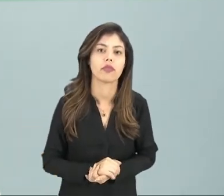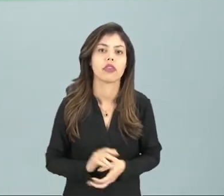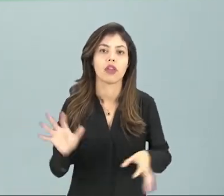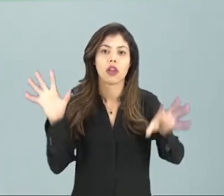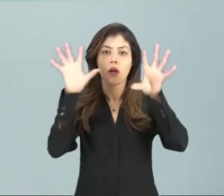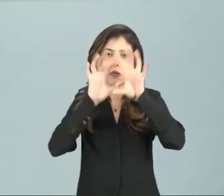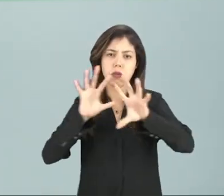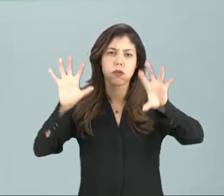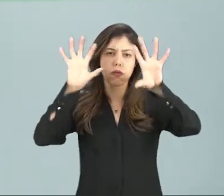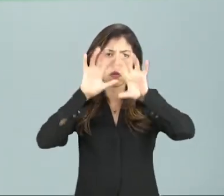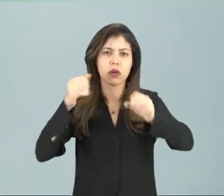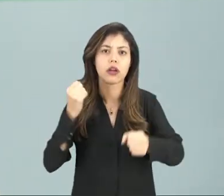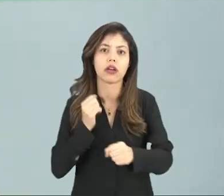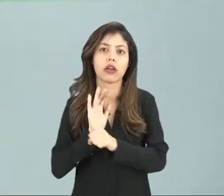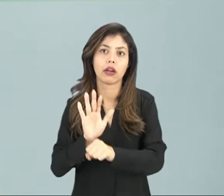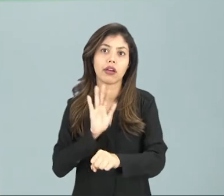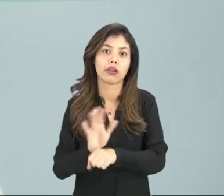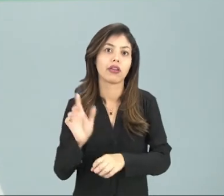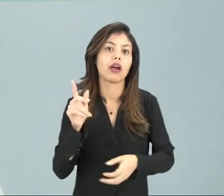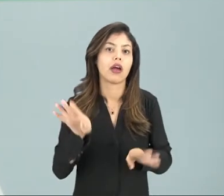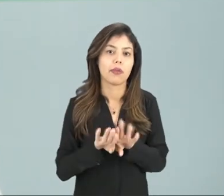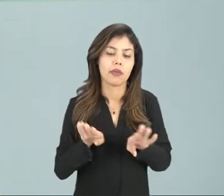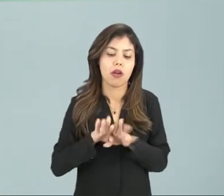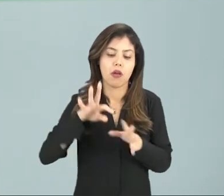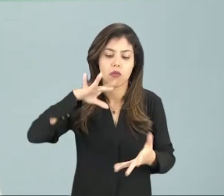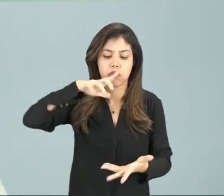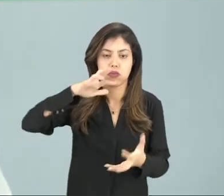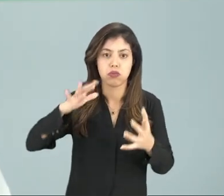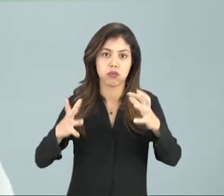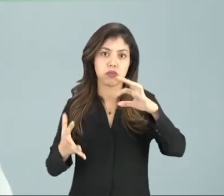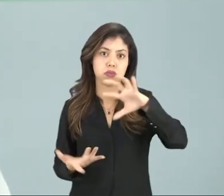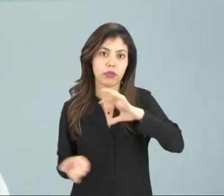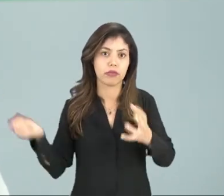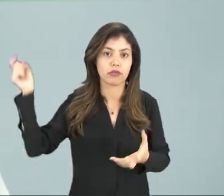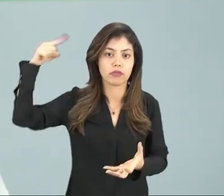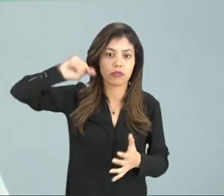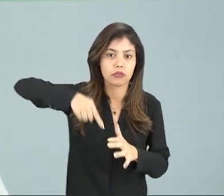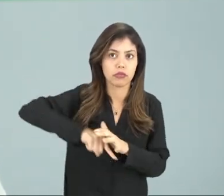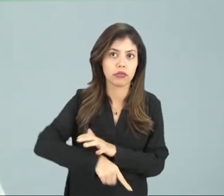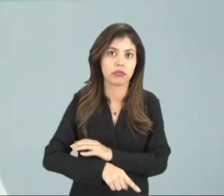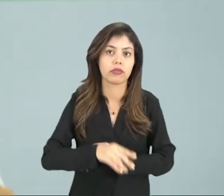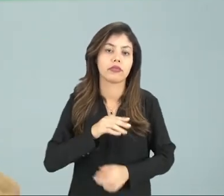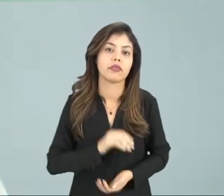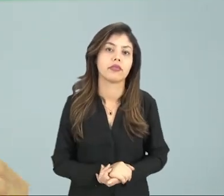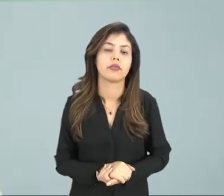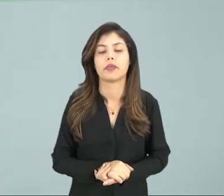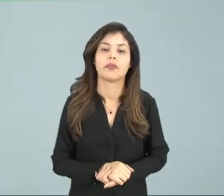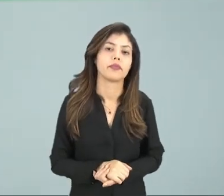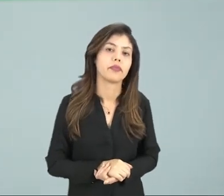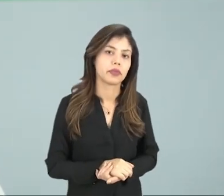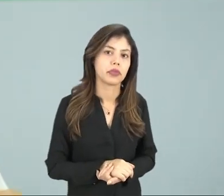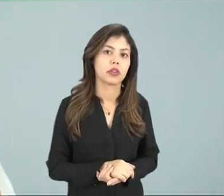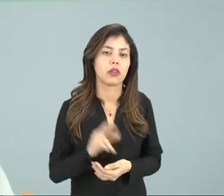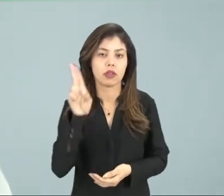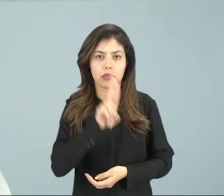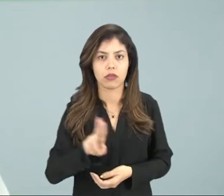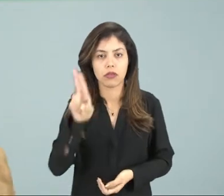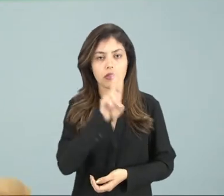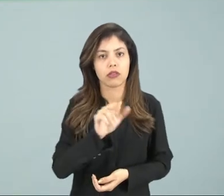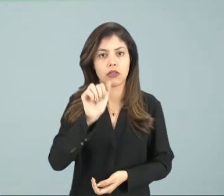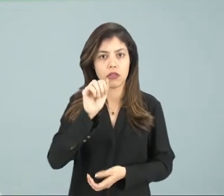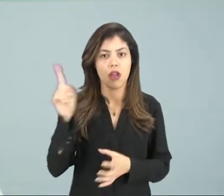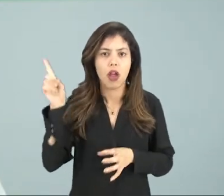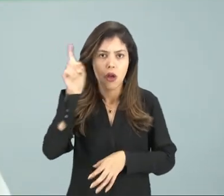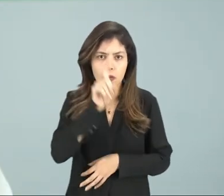contribuem para o aquecimento global CFC que é o clorofluorcarbono né muito utilizado em